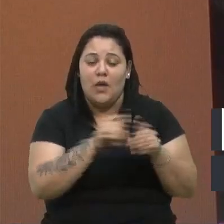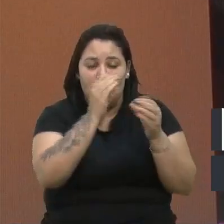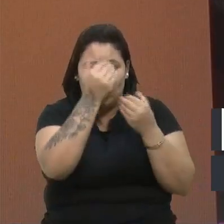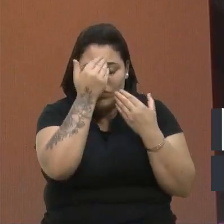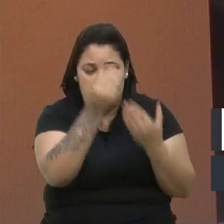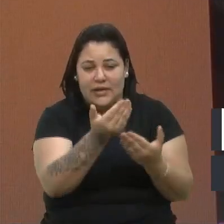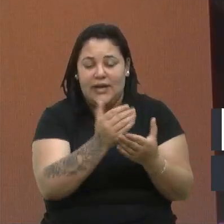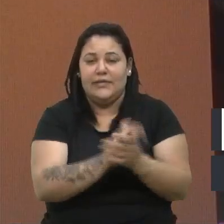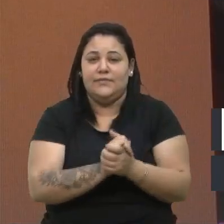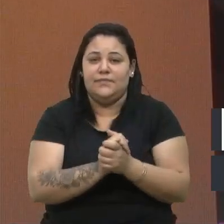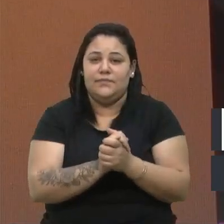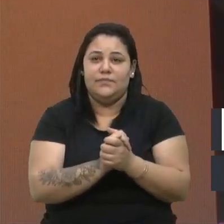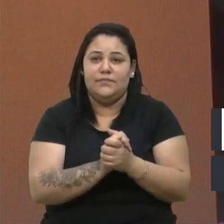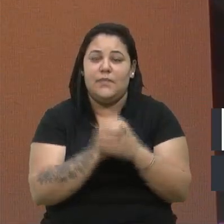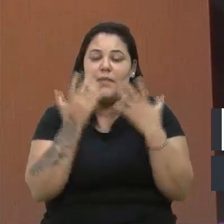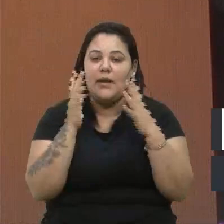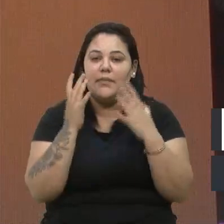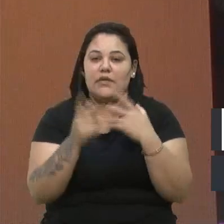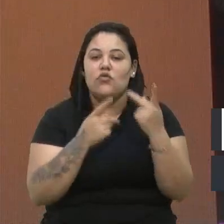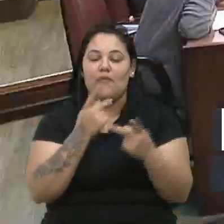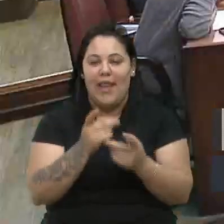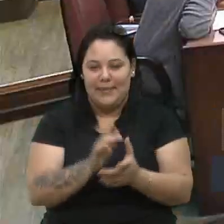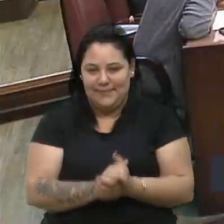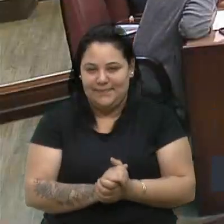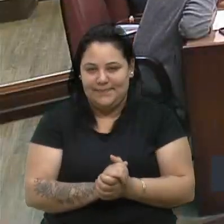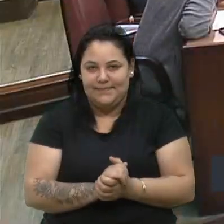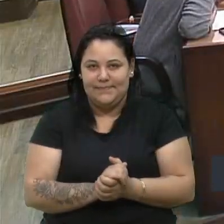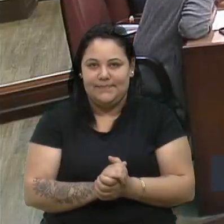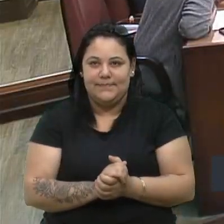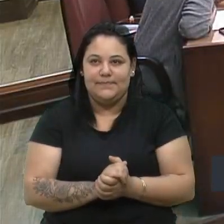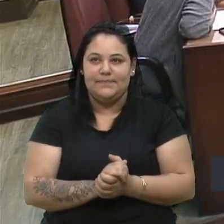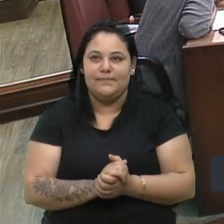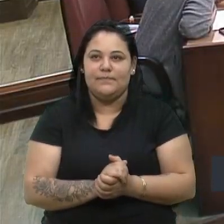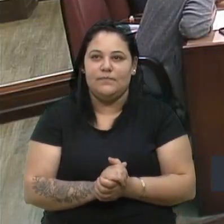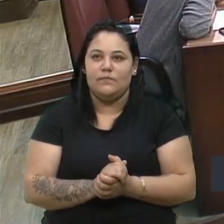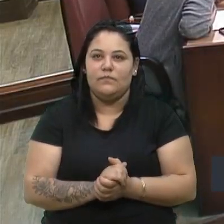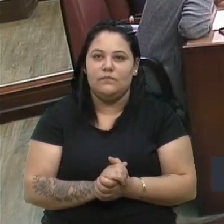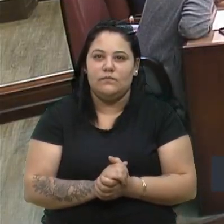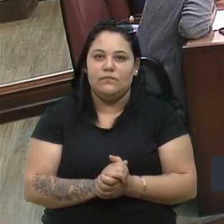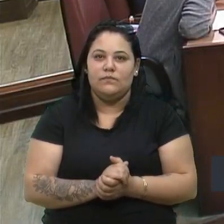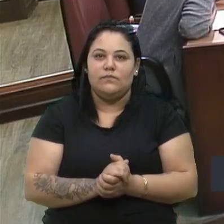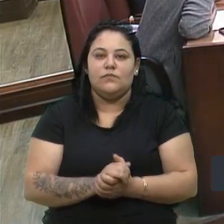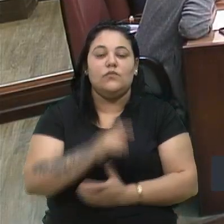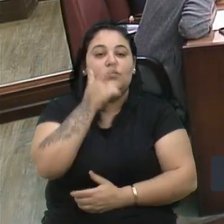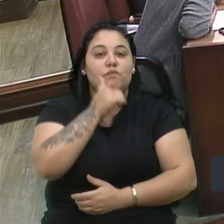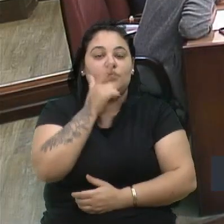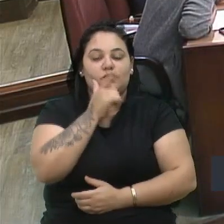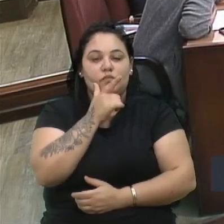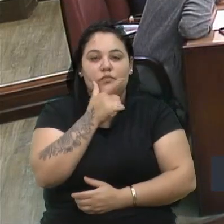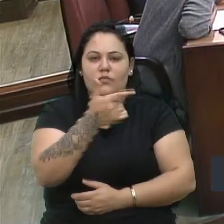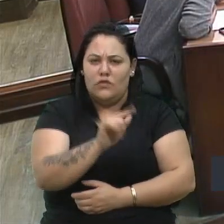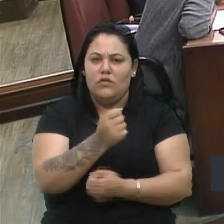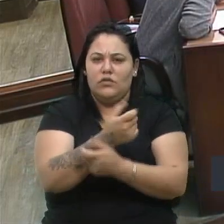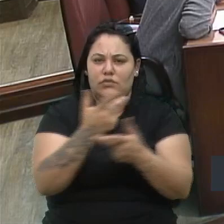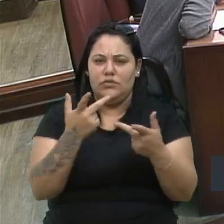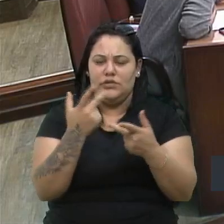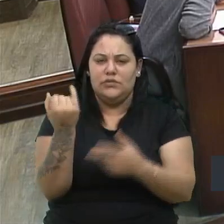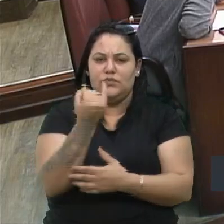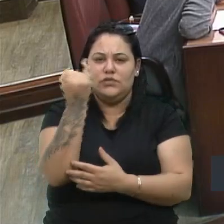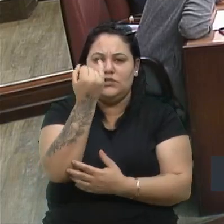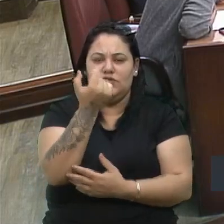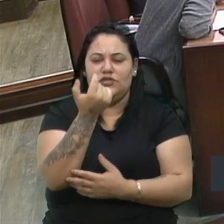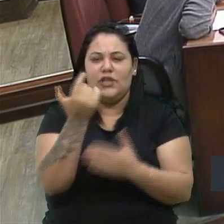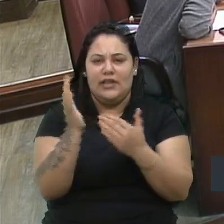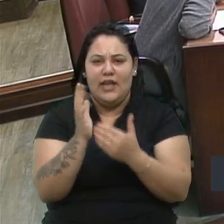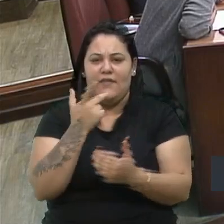obrigado pela parte e parabéns pela fala. Obrigado. Vereador Lucas. Um outro dado que eu acho que é importante, até eu ia colocar na minha fala,